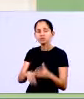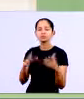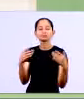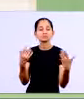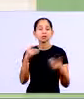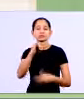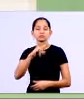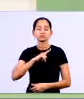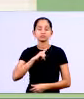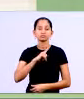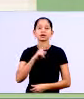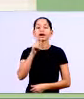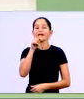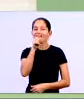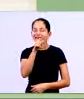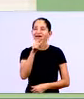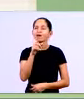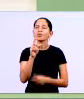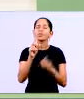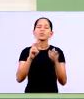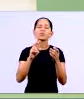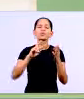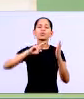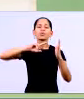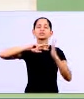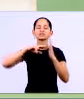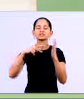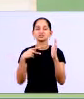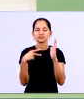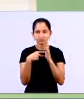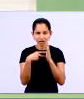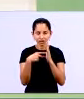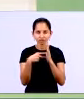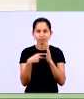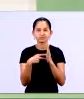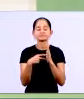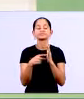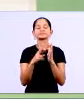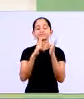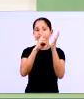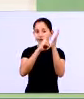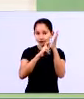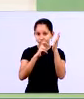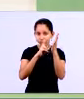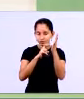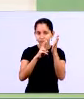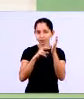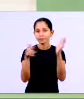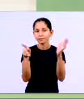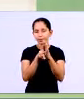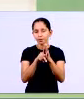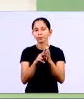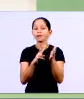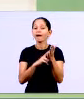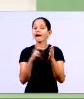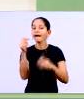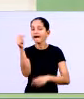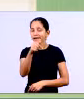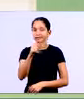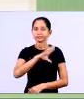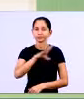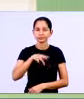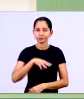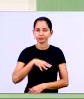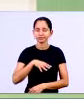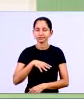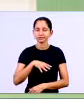Dúvidas, pesquisar no VOLPE. O que é o VOLPE? O VOLPE é o vocabulário ortográfico da língua portuguesa. Onde é que nós